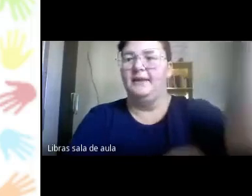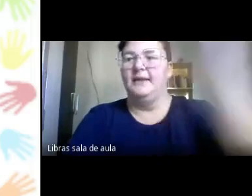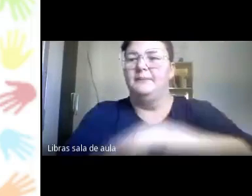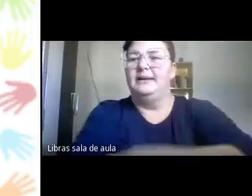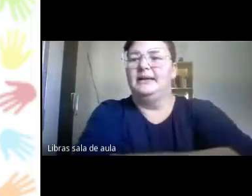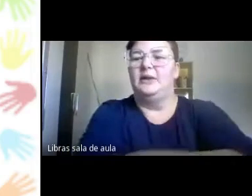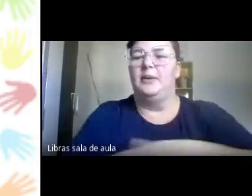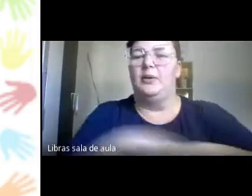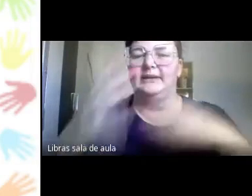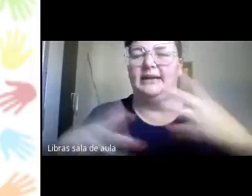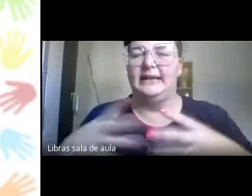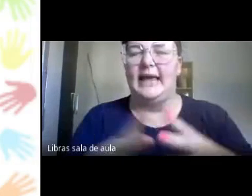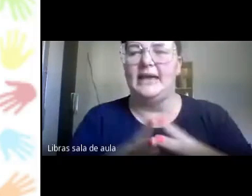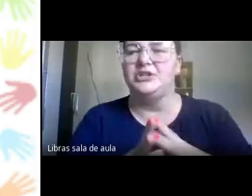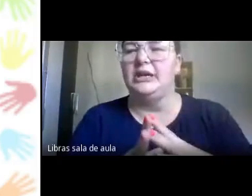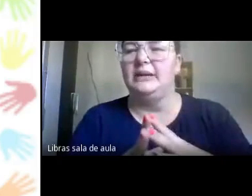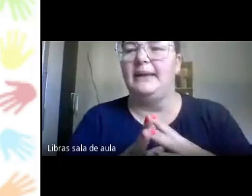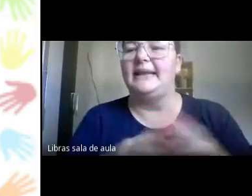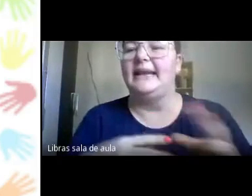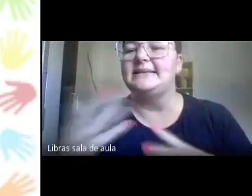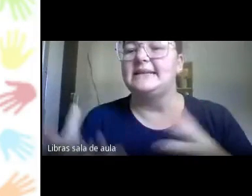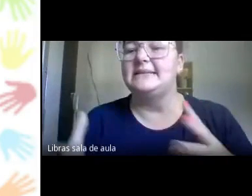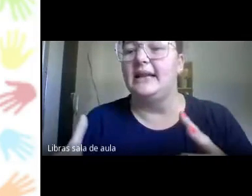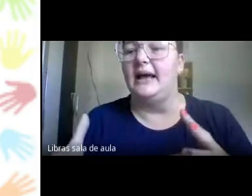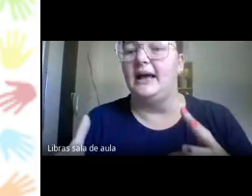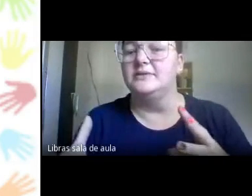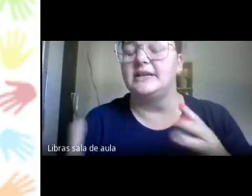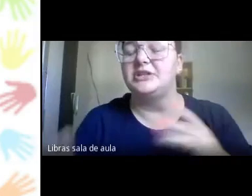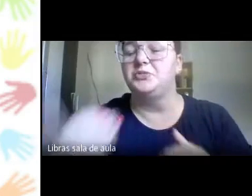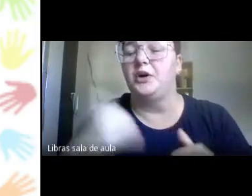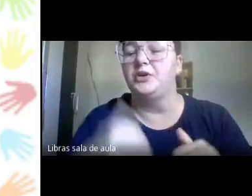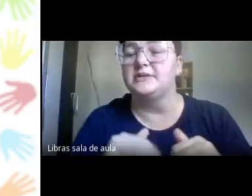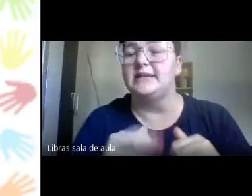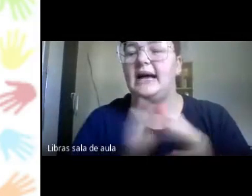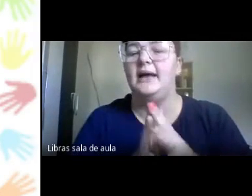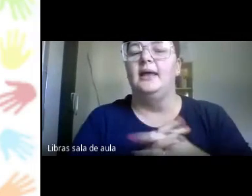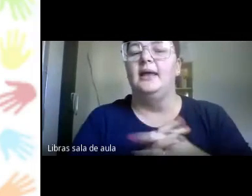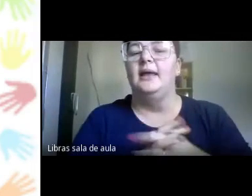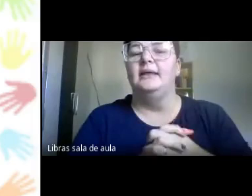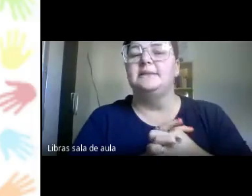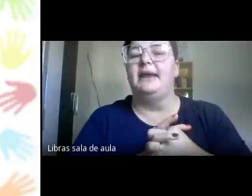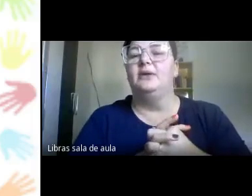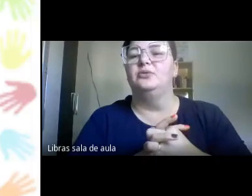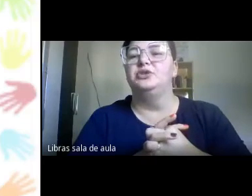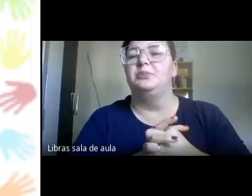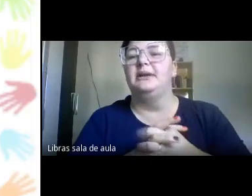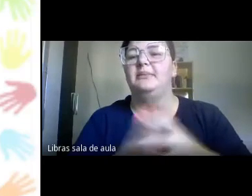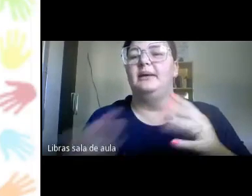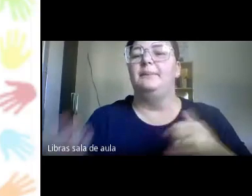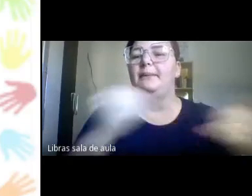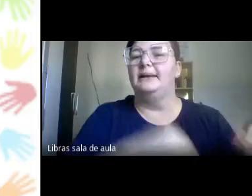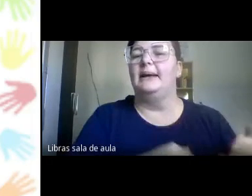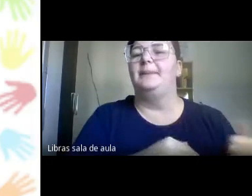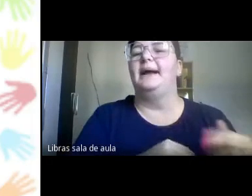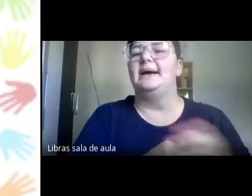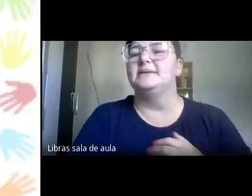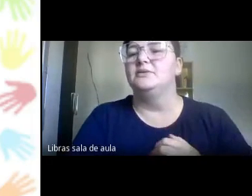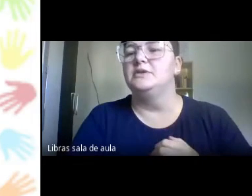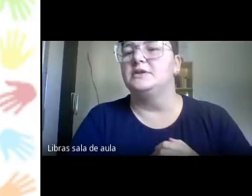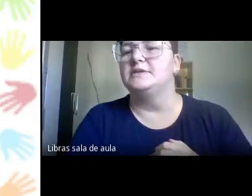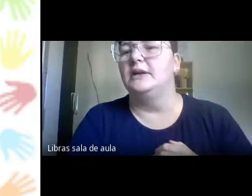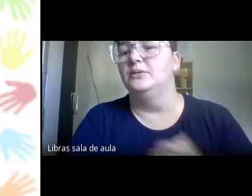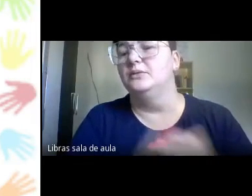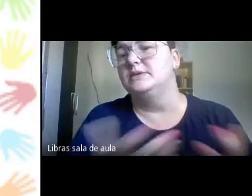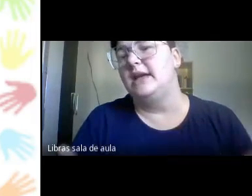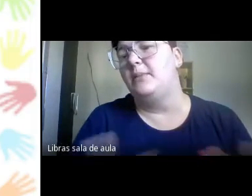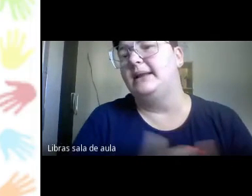ser? Para ter uma outra ideia de materiais reciclados que a gente pode usar nesse período de pandemia para mandar para casa dos